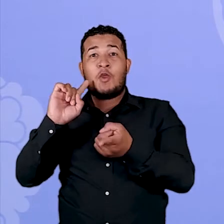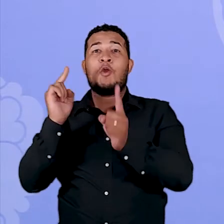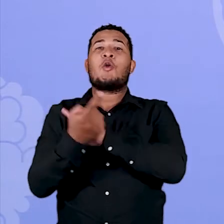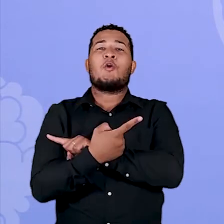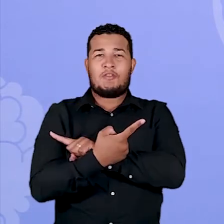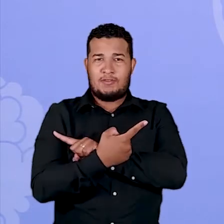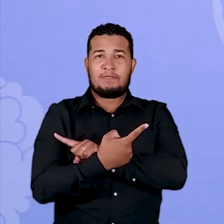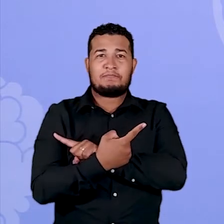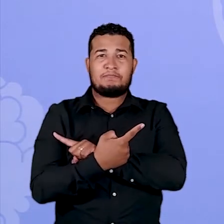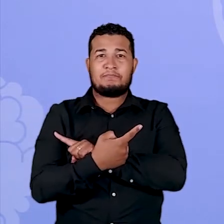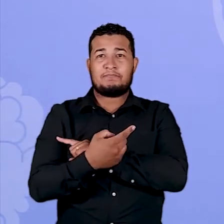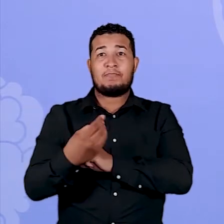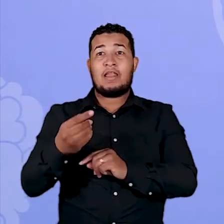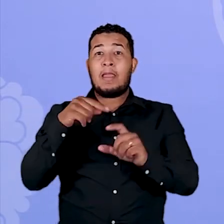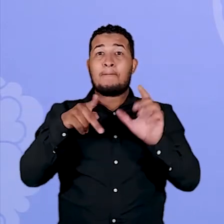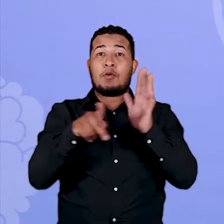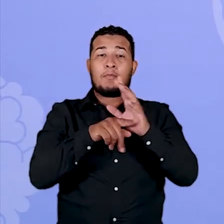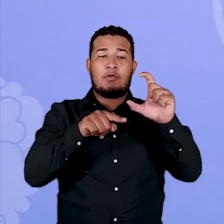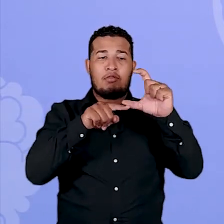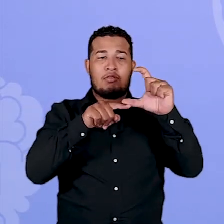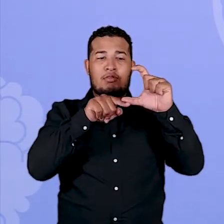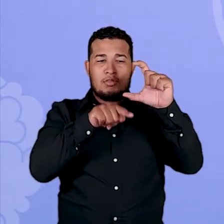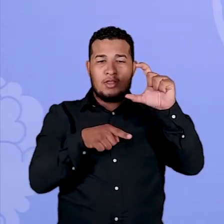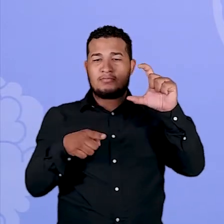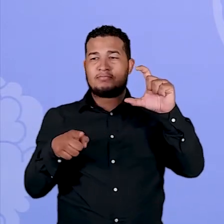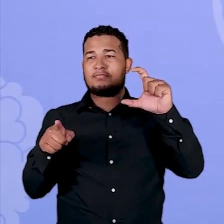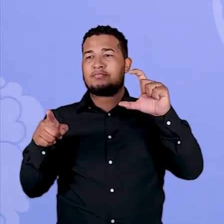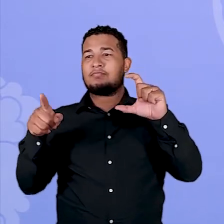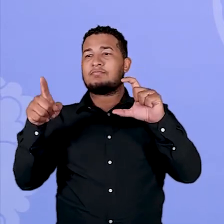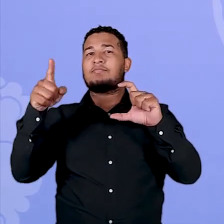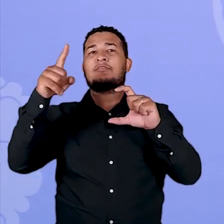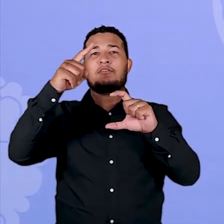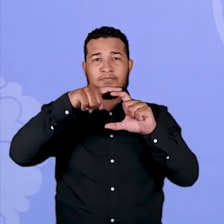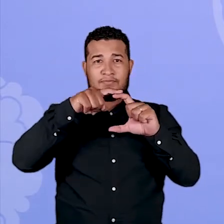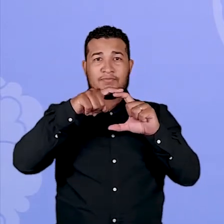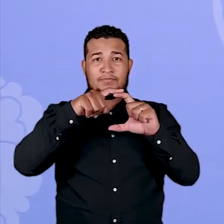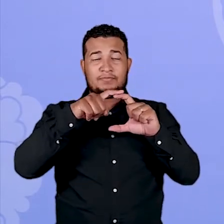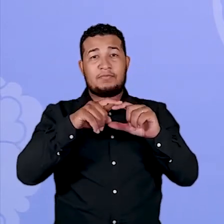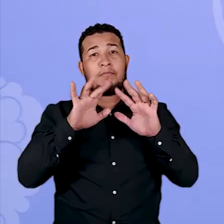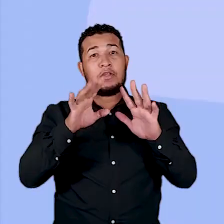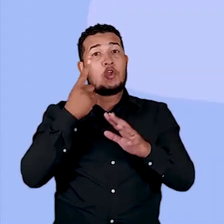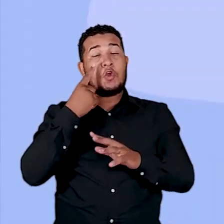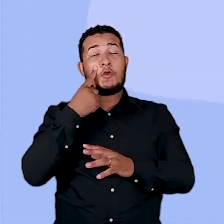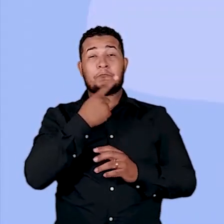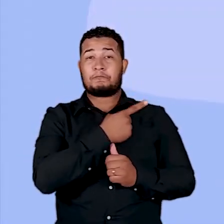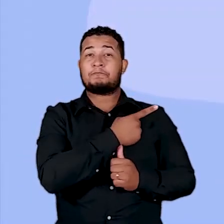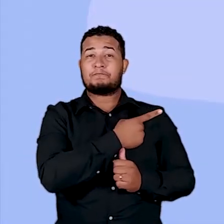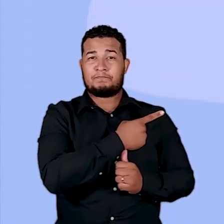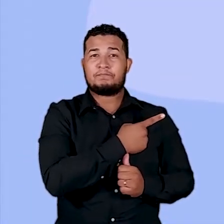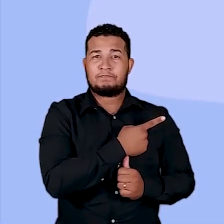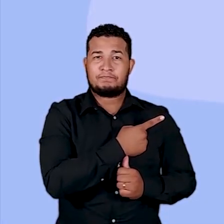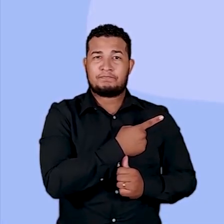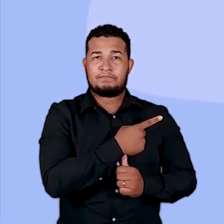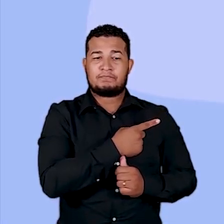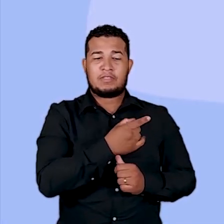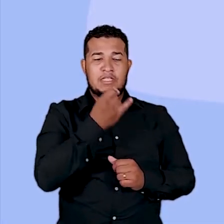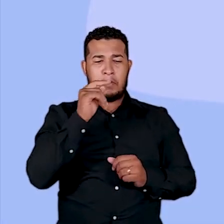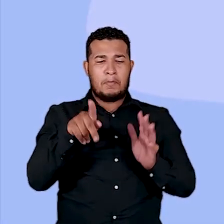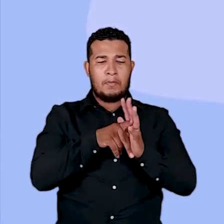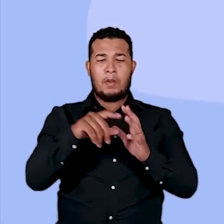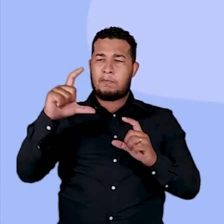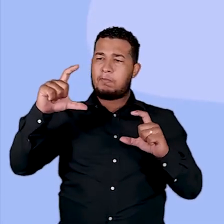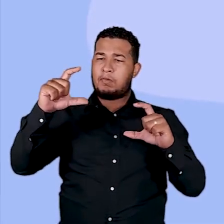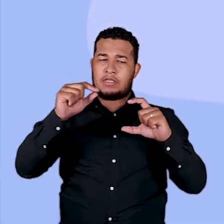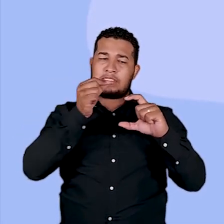ao contrário. Na vida real ele sai do negativo e vai para o positivo. Então olha só no nosso simulador. Sai da